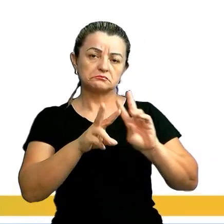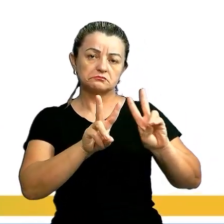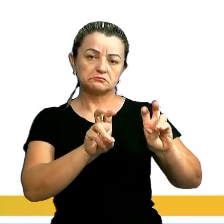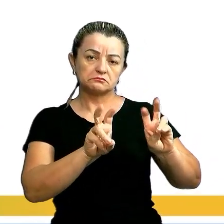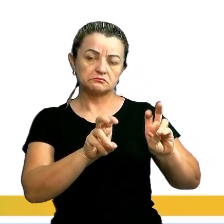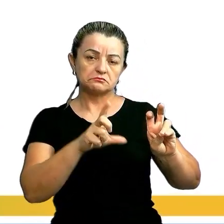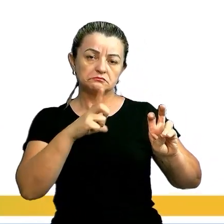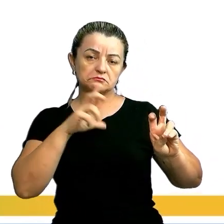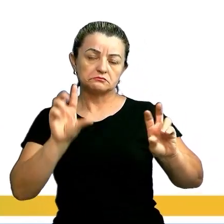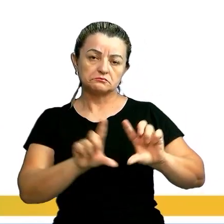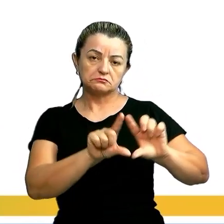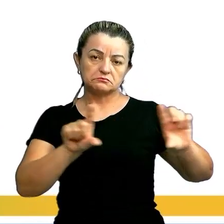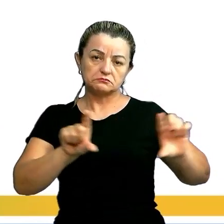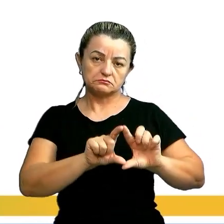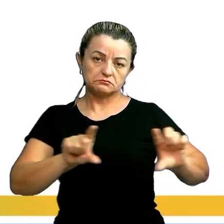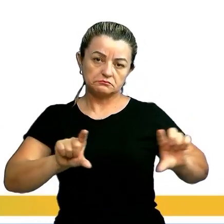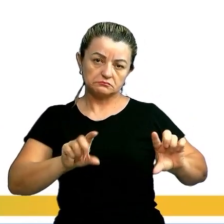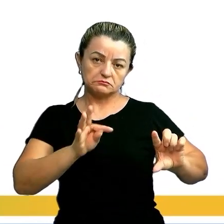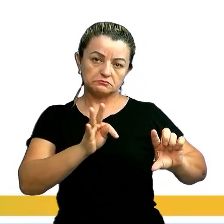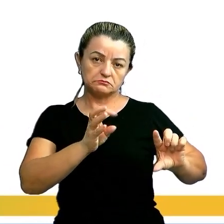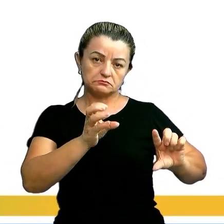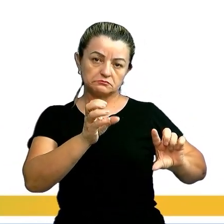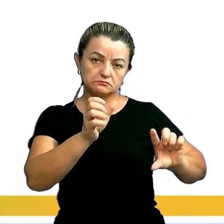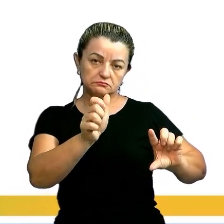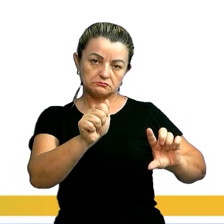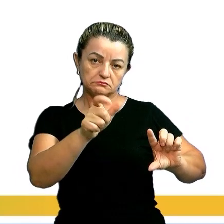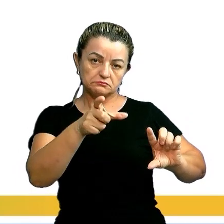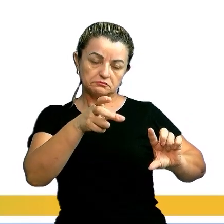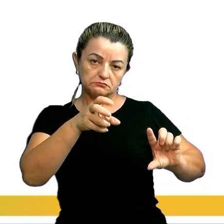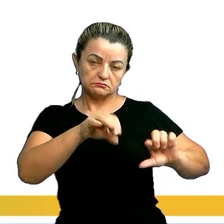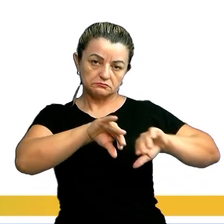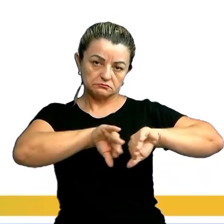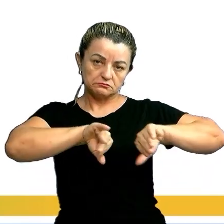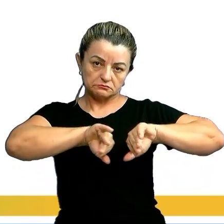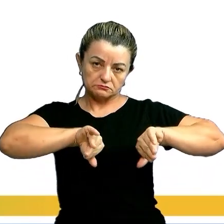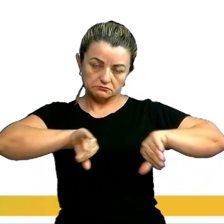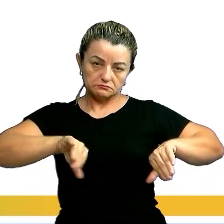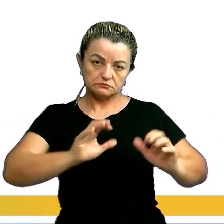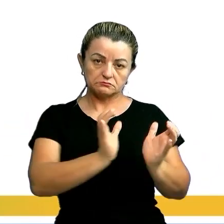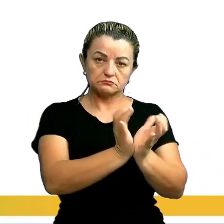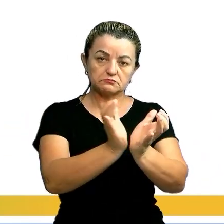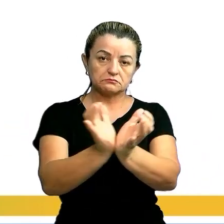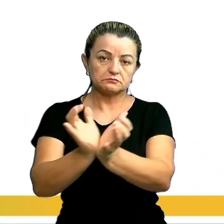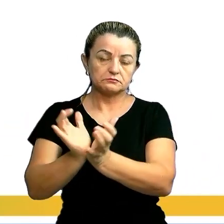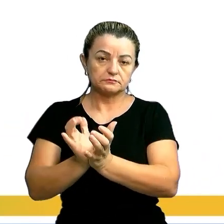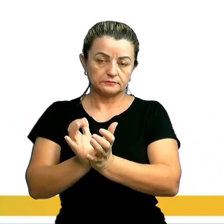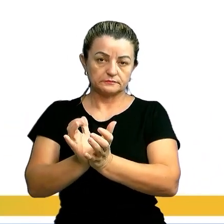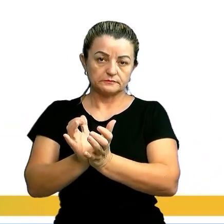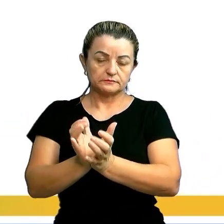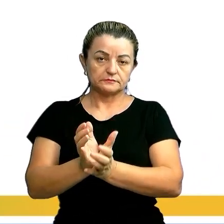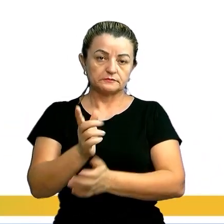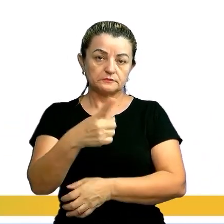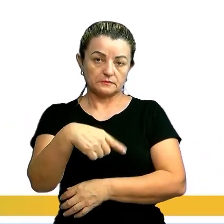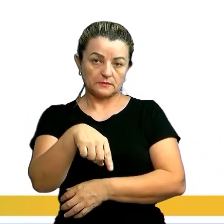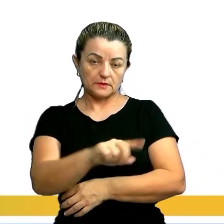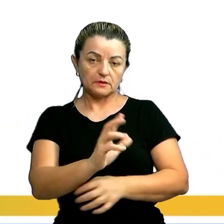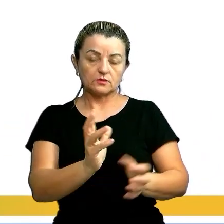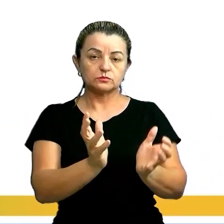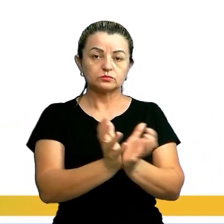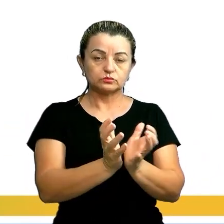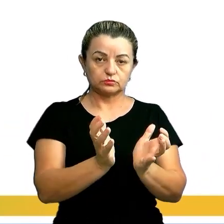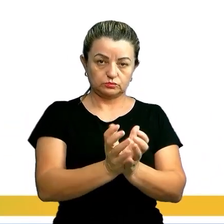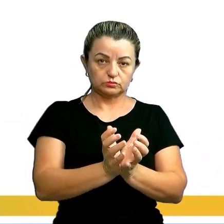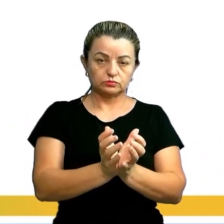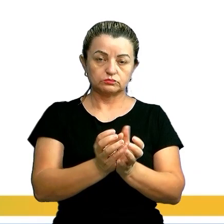dos nomes, dos táxons, dos grupos, da separação dos seres vivos em grupos. Esses grupos,